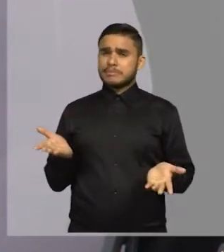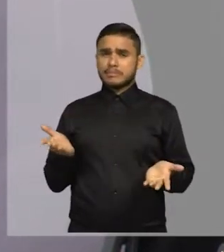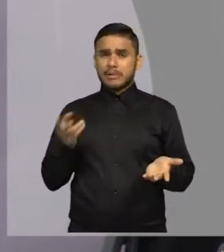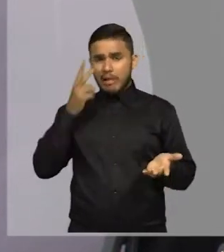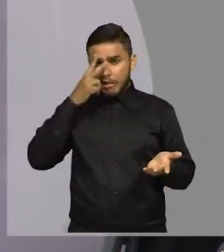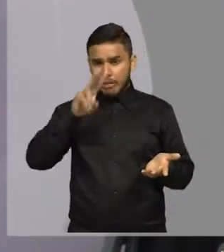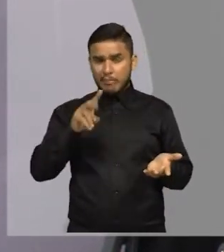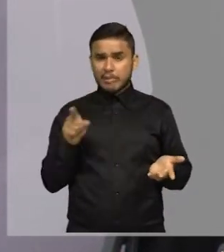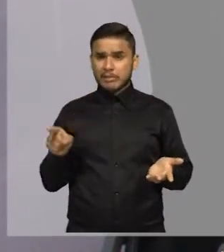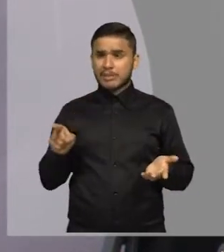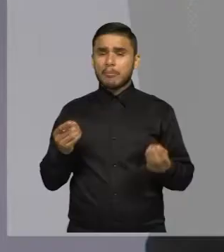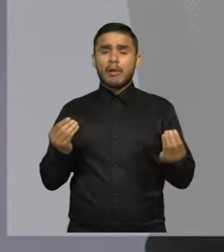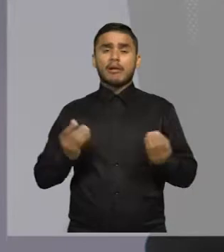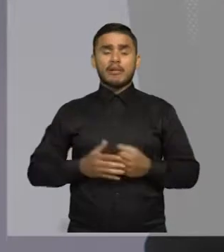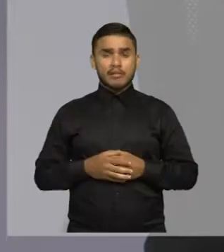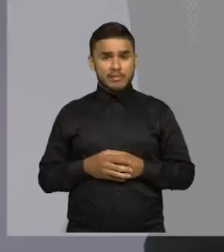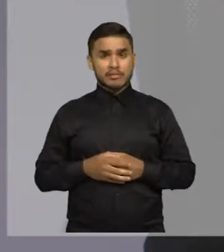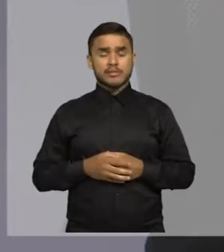clima,